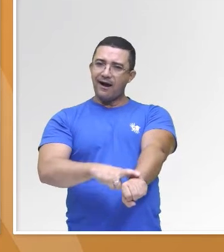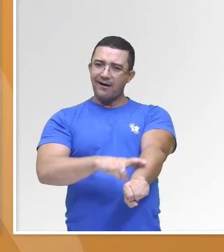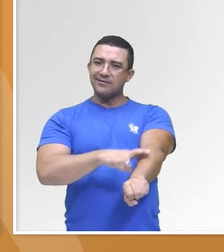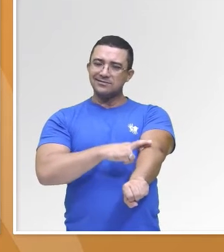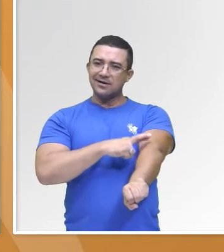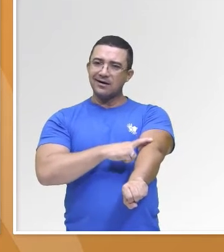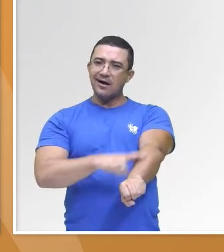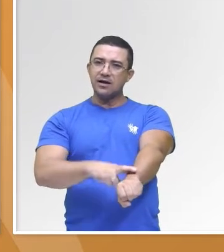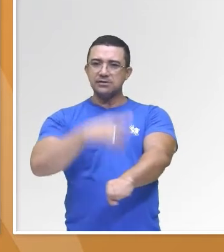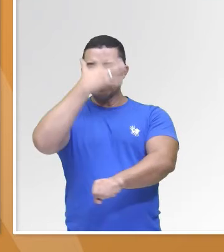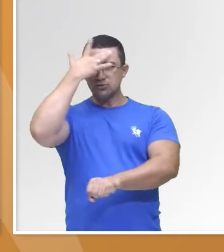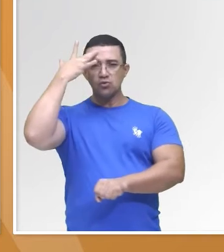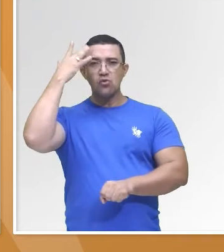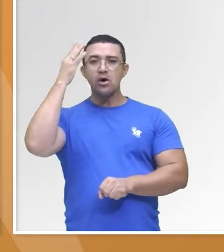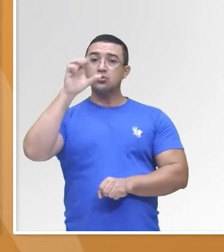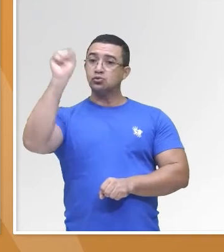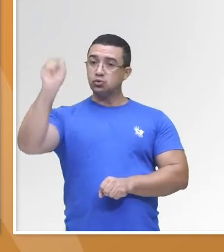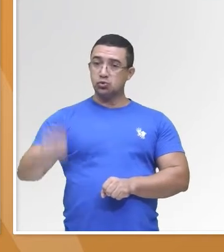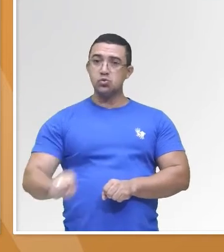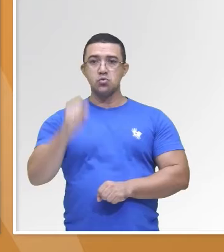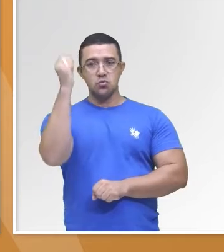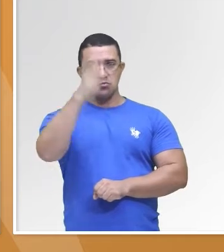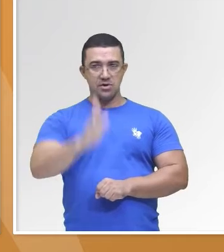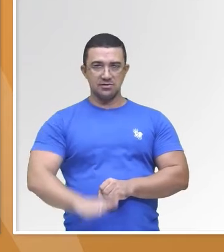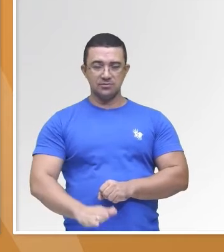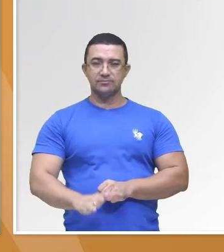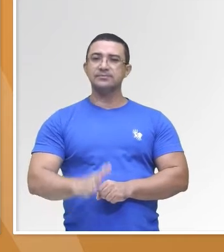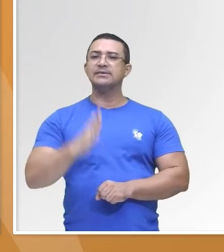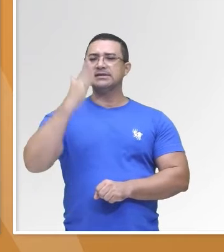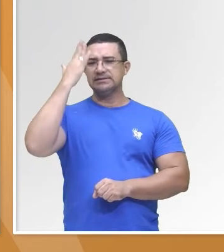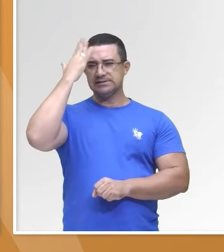gente sabe que lá teve, né, a chegada de muitos